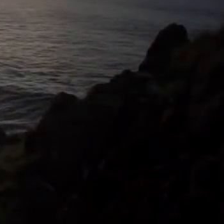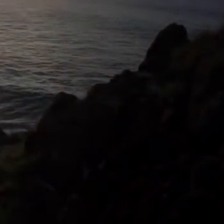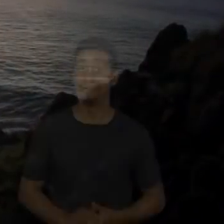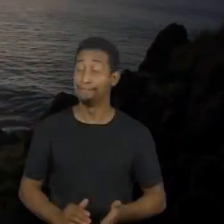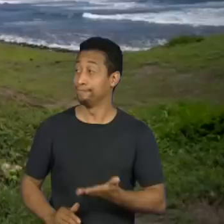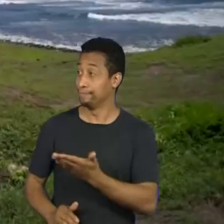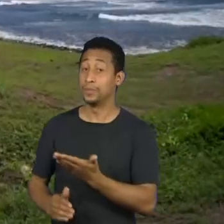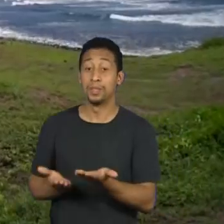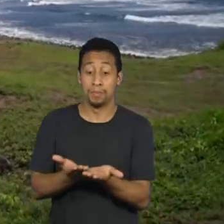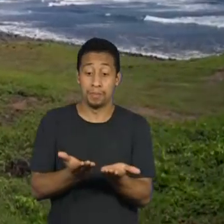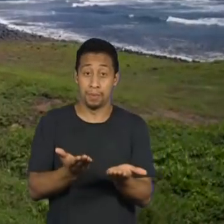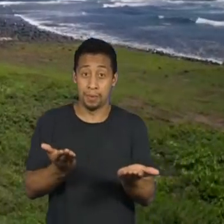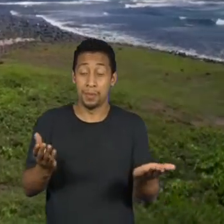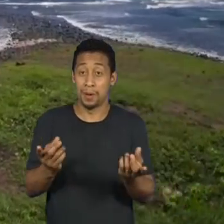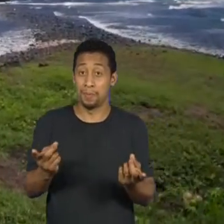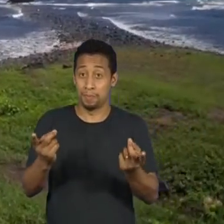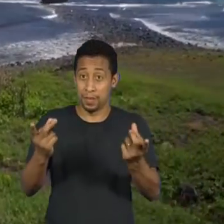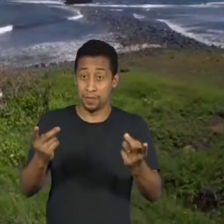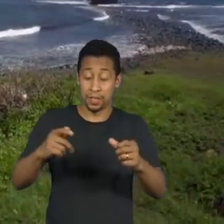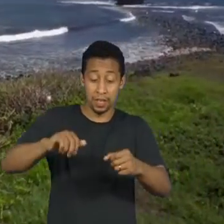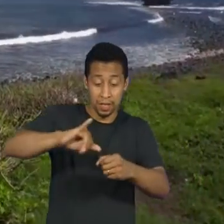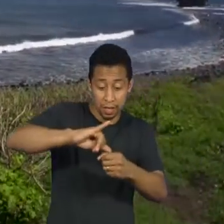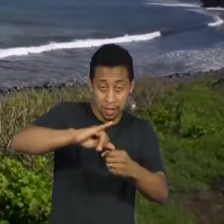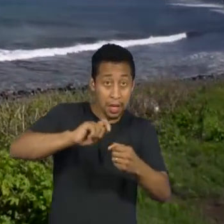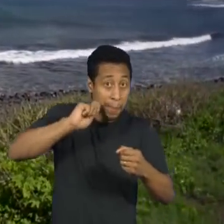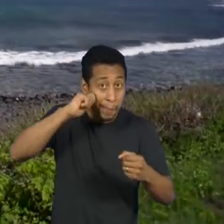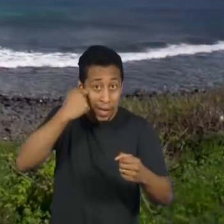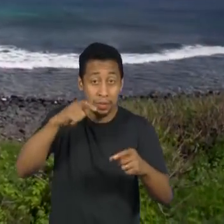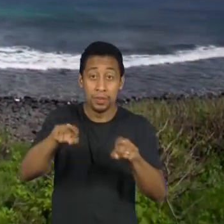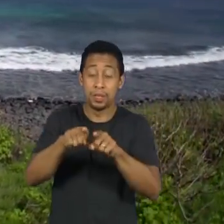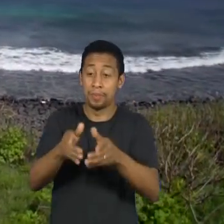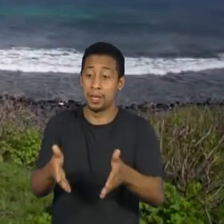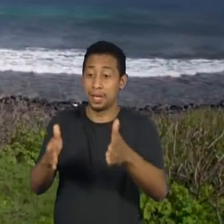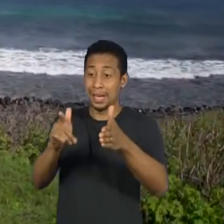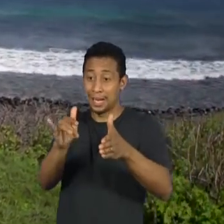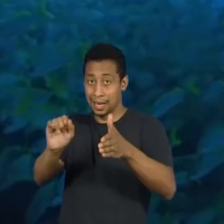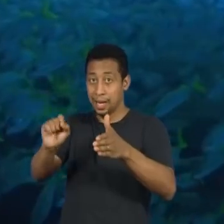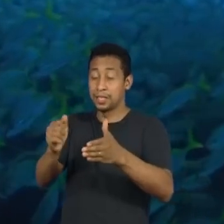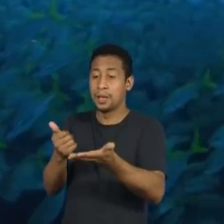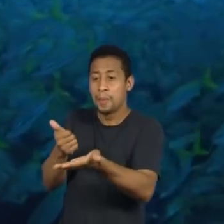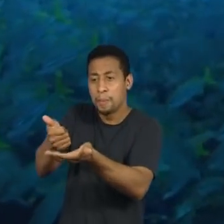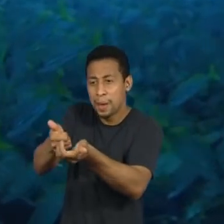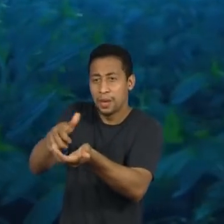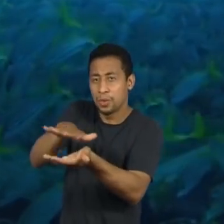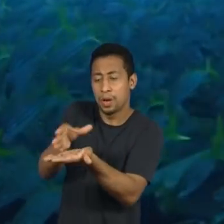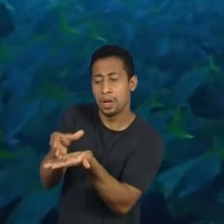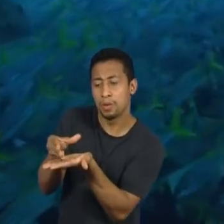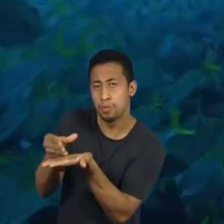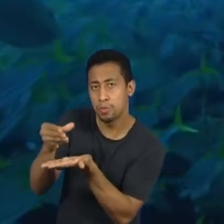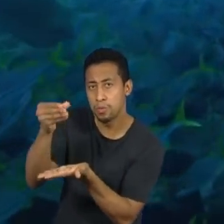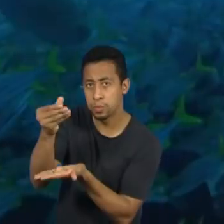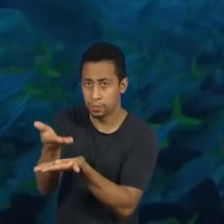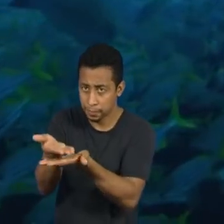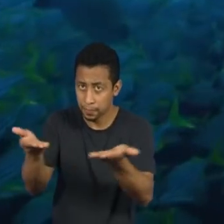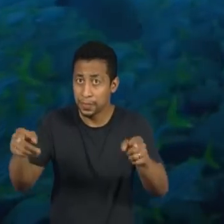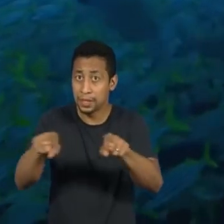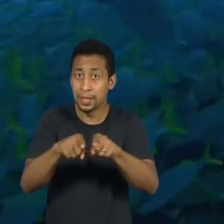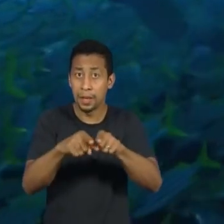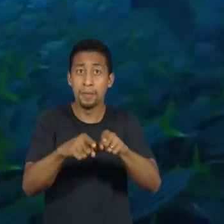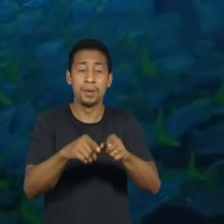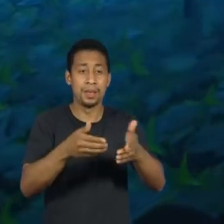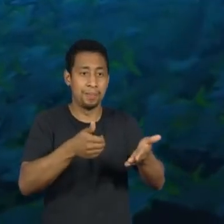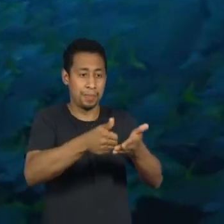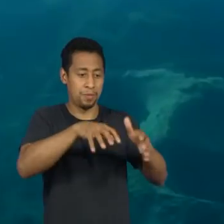Fracassa o leilão de concessão para explorar petróleo e gás no entorno do arquipélago de Fernando de Noronha e do Atol